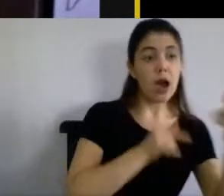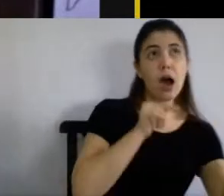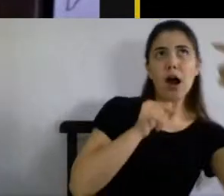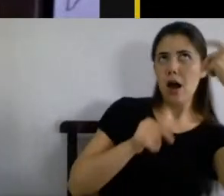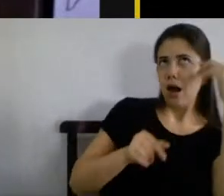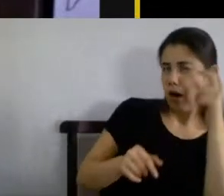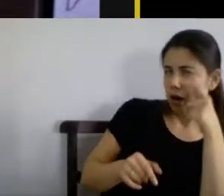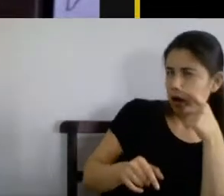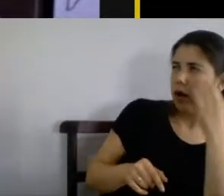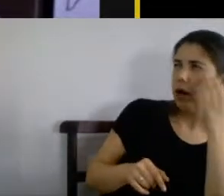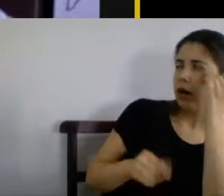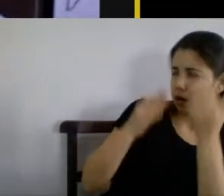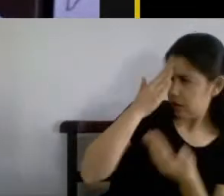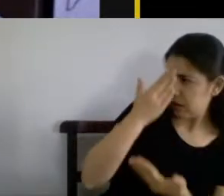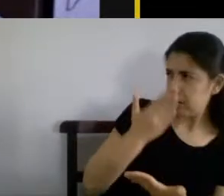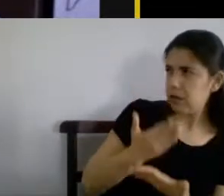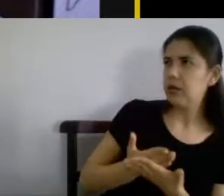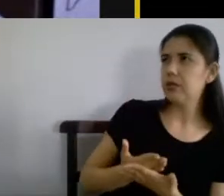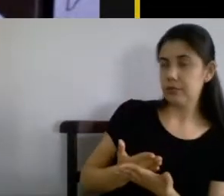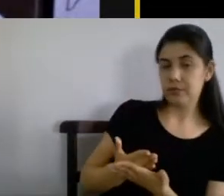Vocês já morreram de tédio?